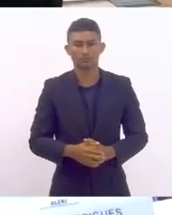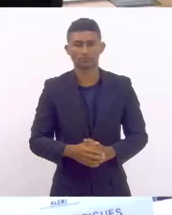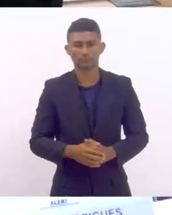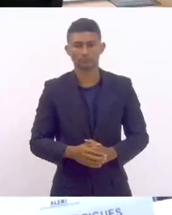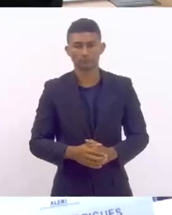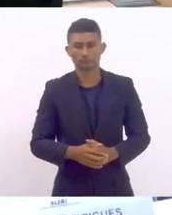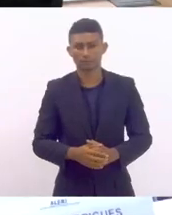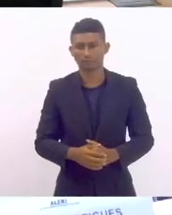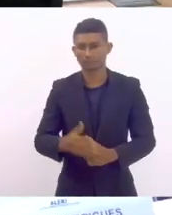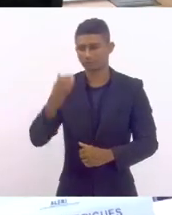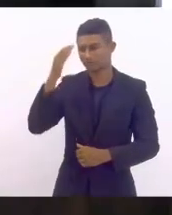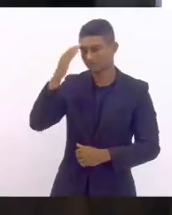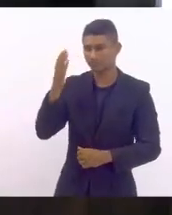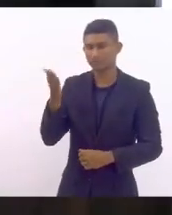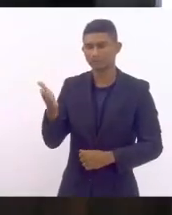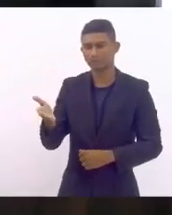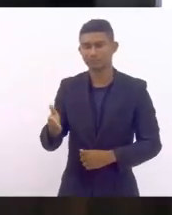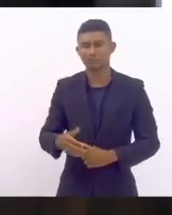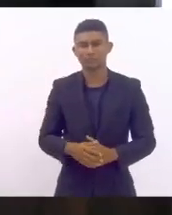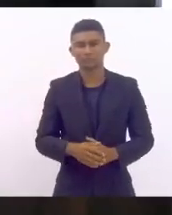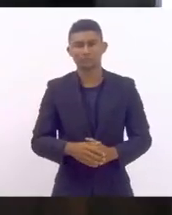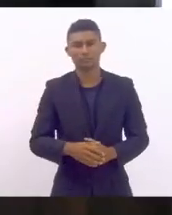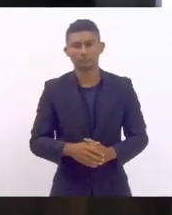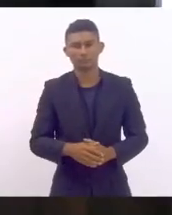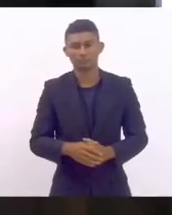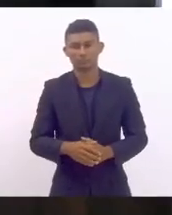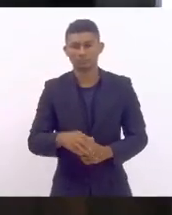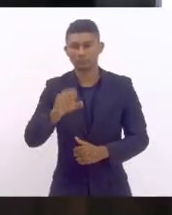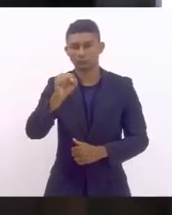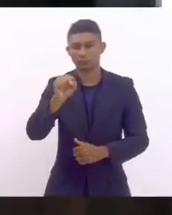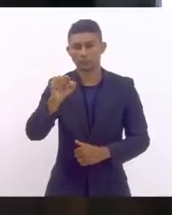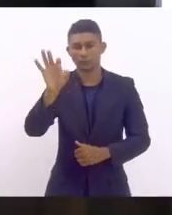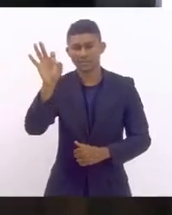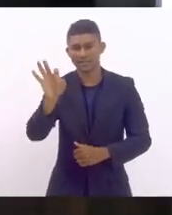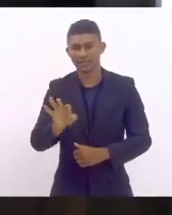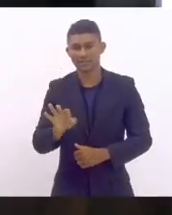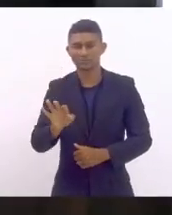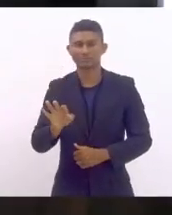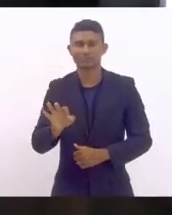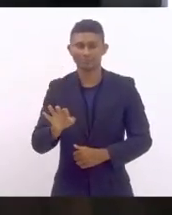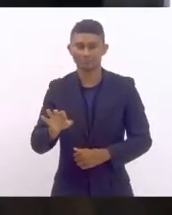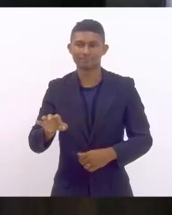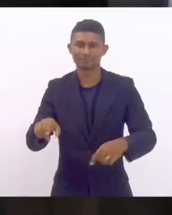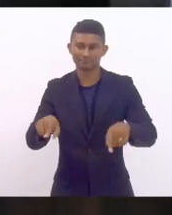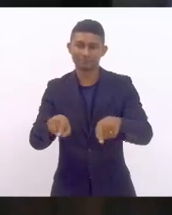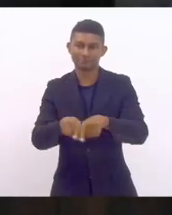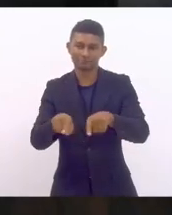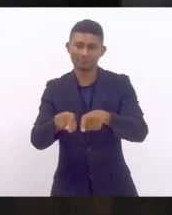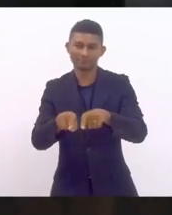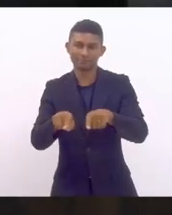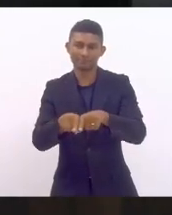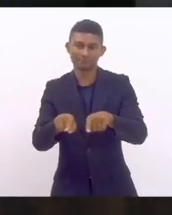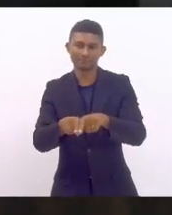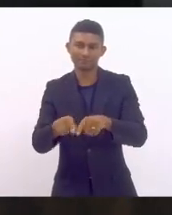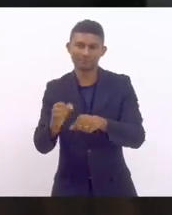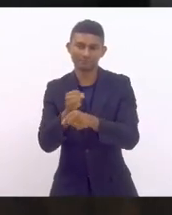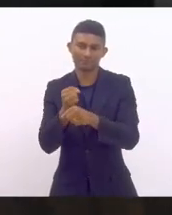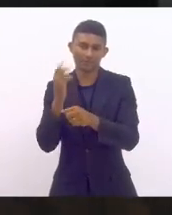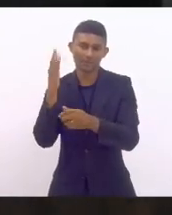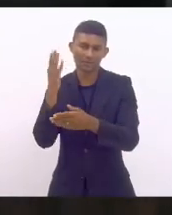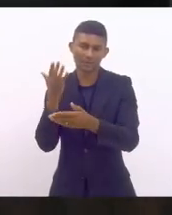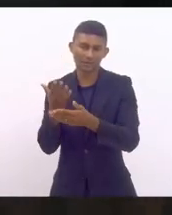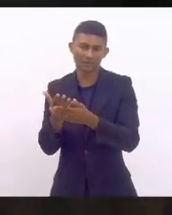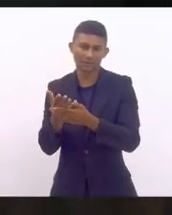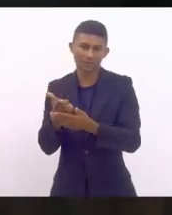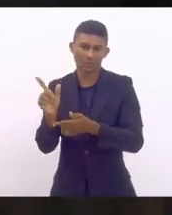e obrigado Maurício são oito por cento nominal né fora correção dos últimos anos